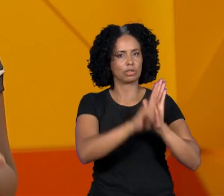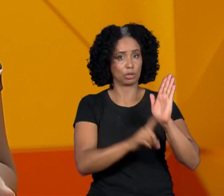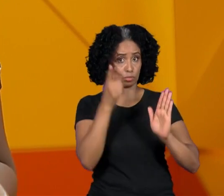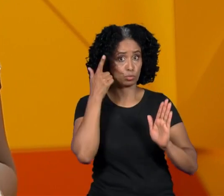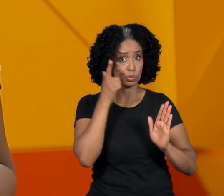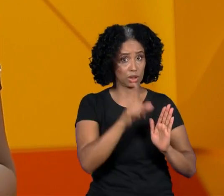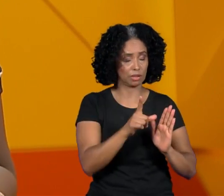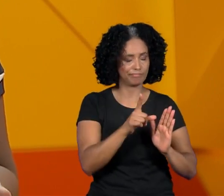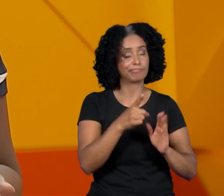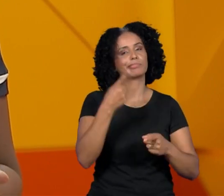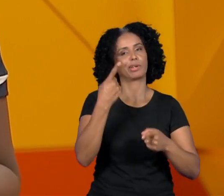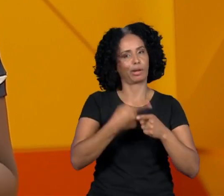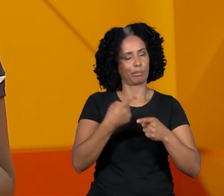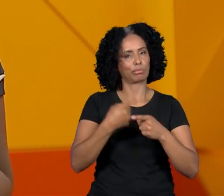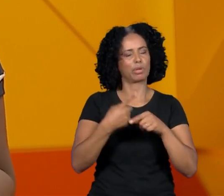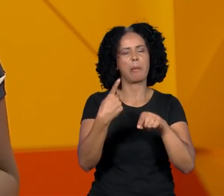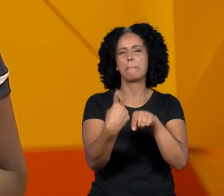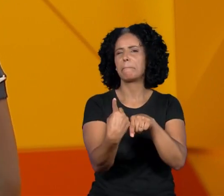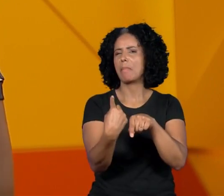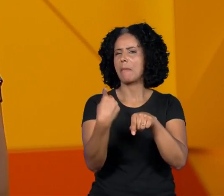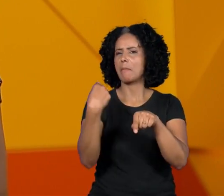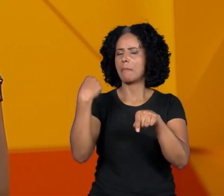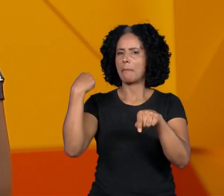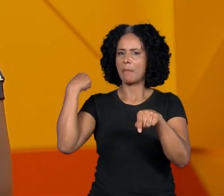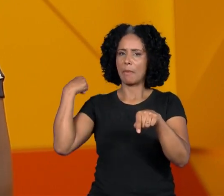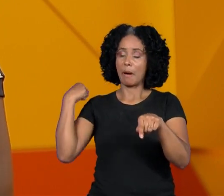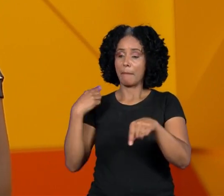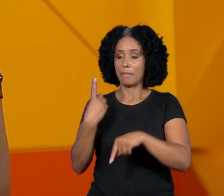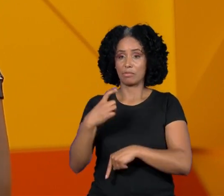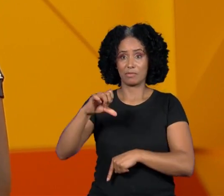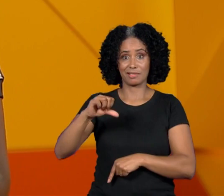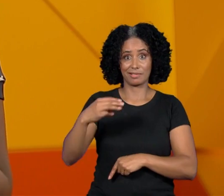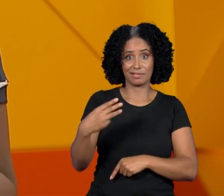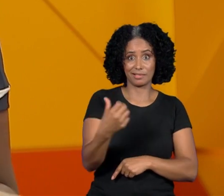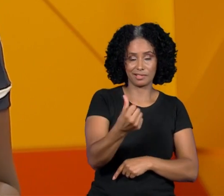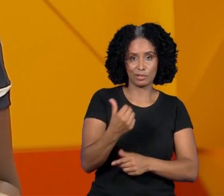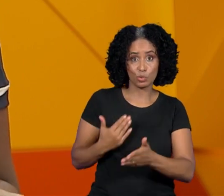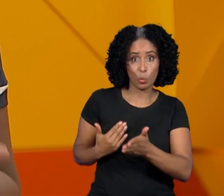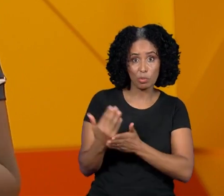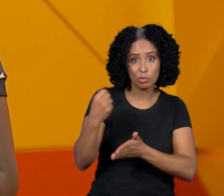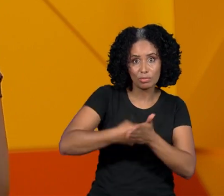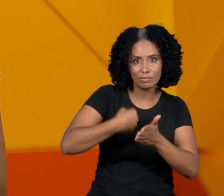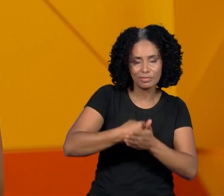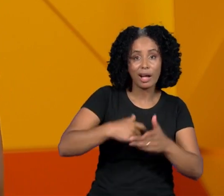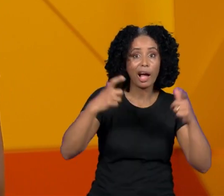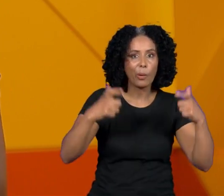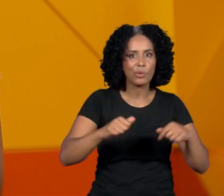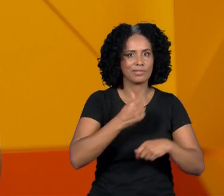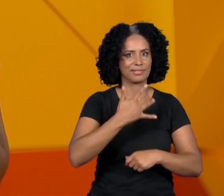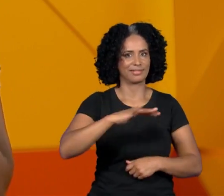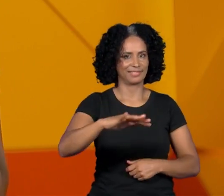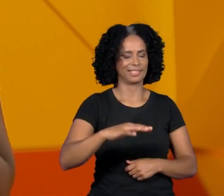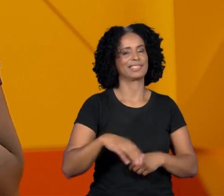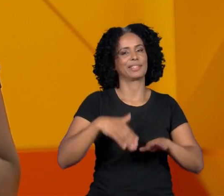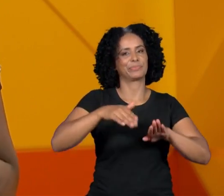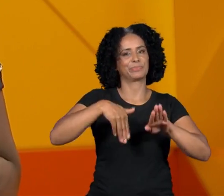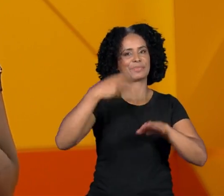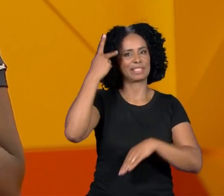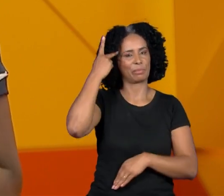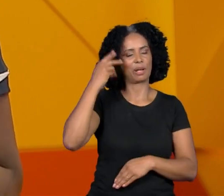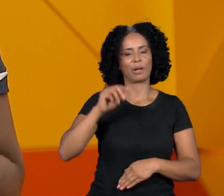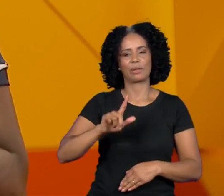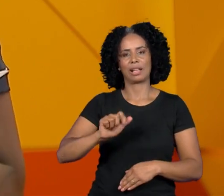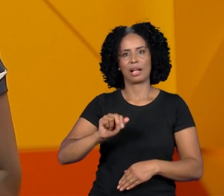é porque essa luta começou lá por volta de 1936, em Santos, no litoral de São Paulo.